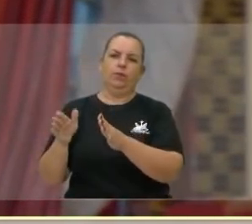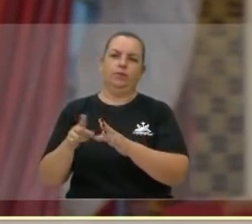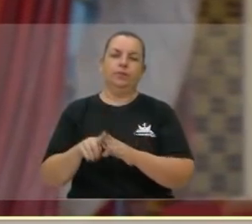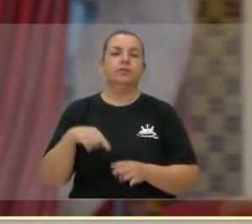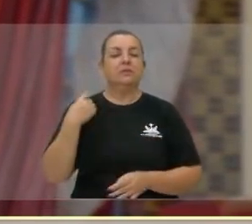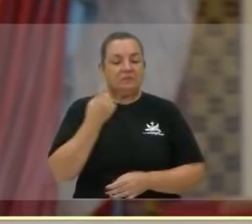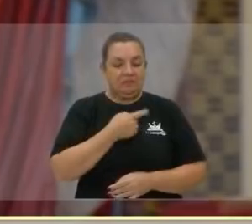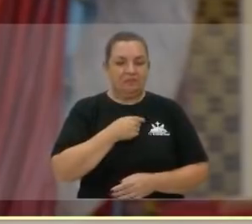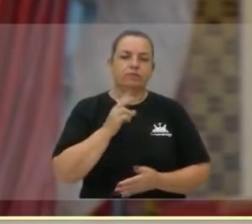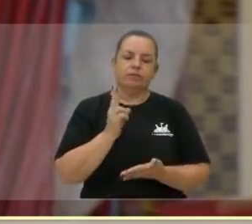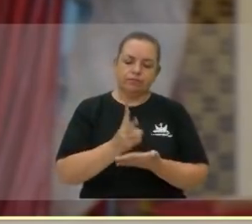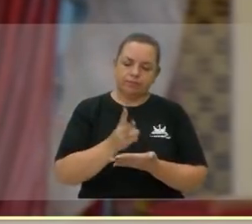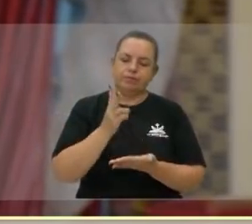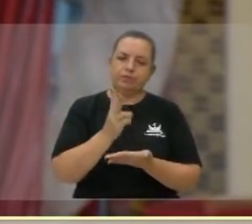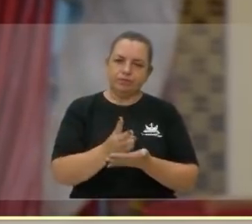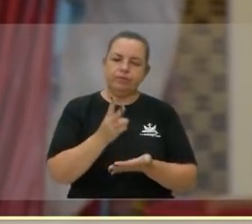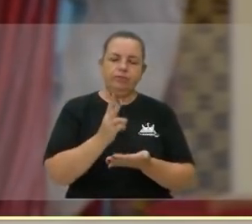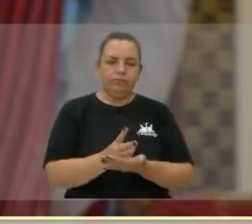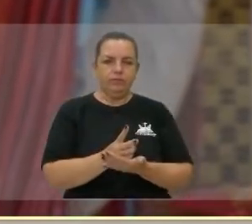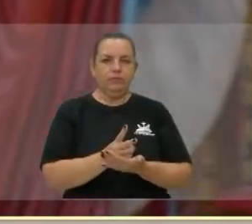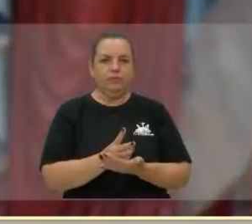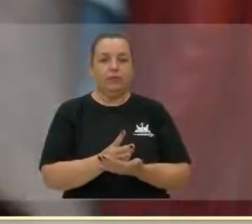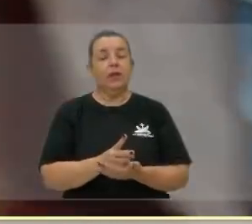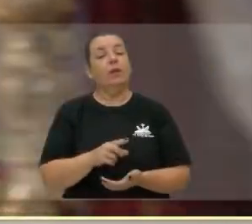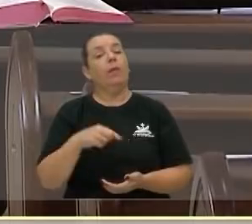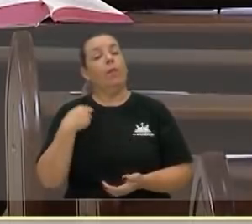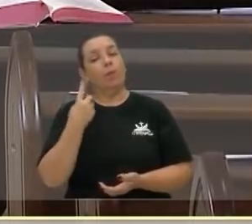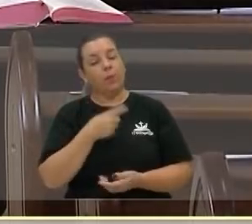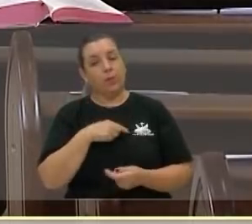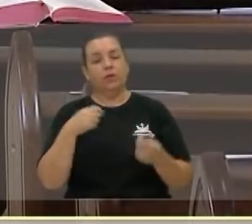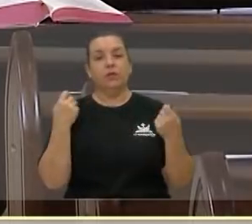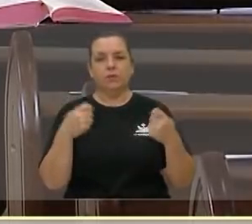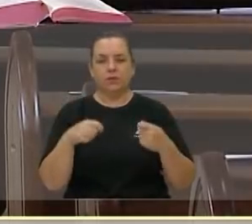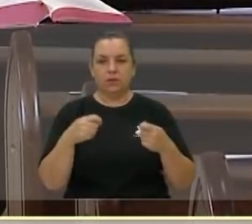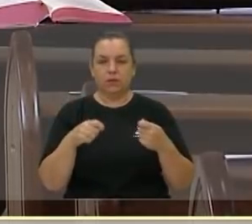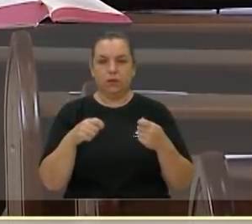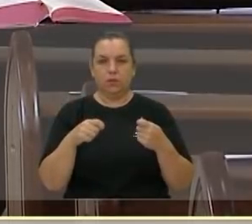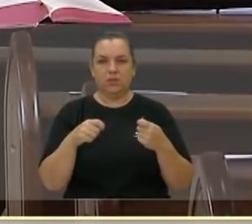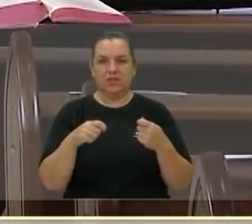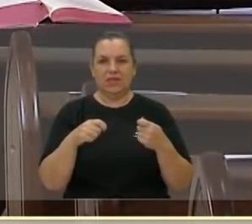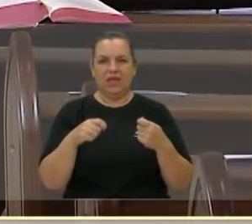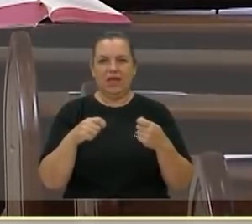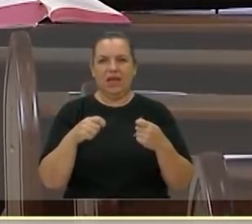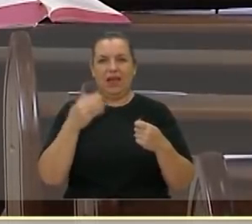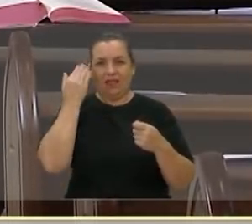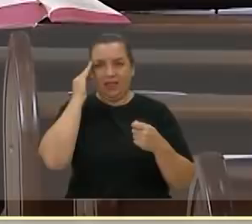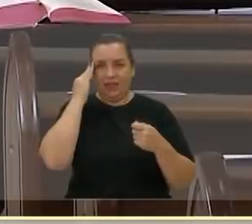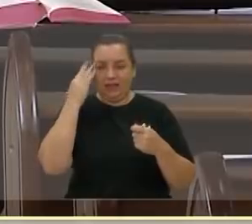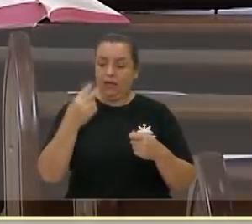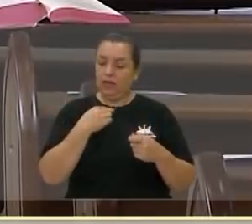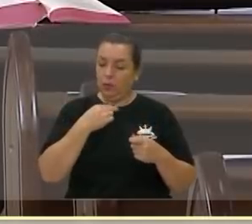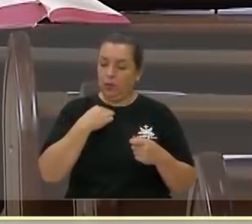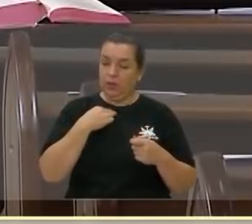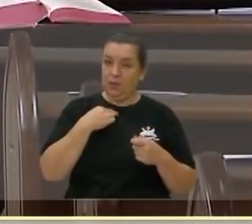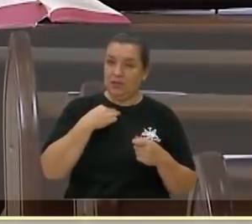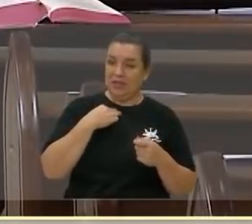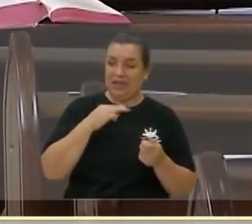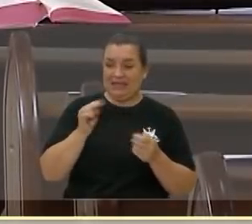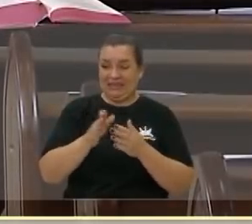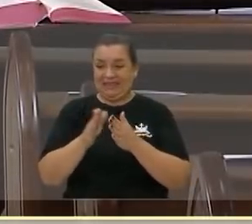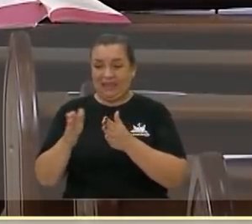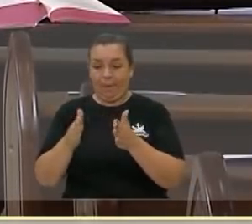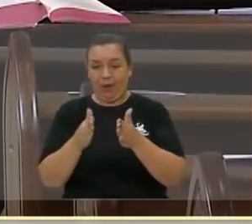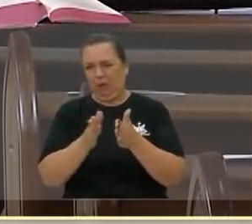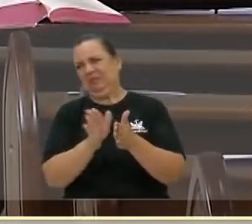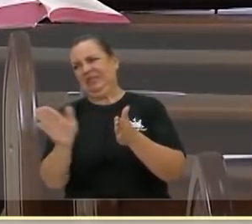nossa peregrinação, o que garante que não saiamos do caminho, que não deixemos a verdade,